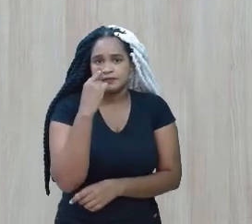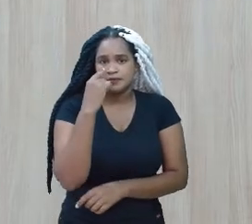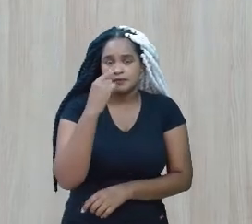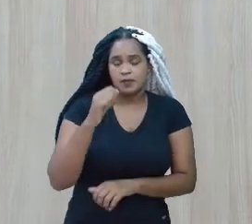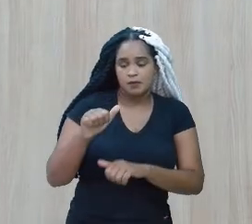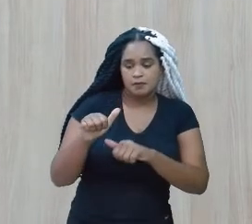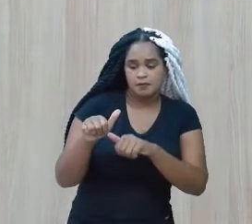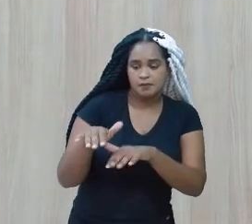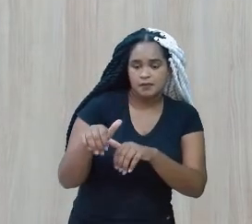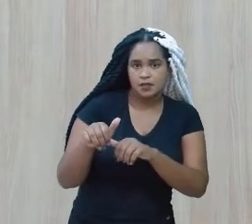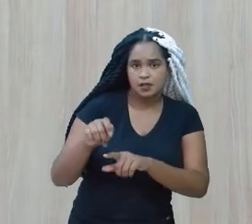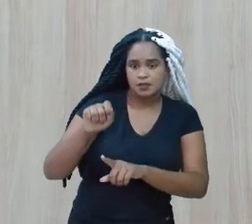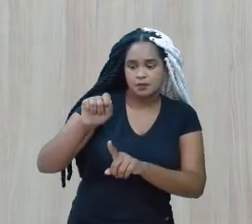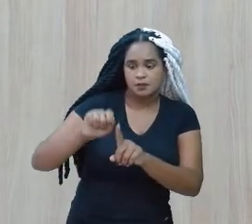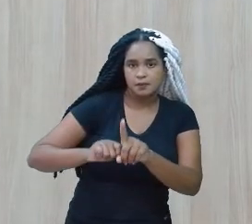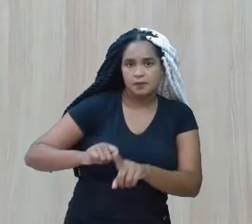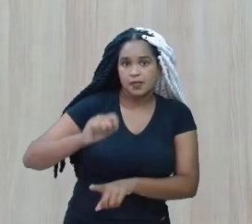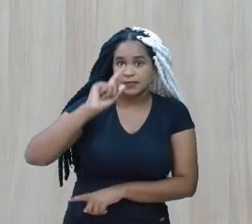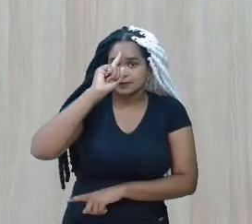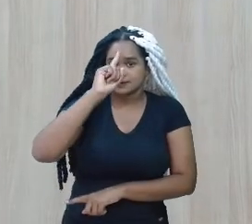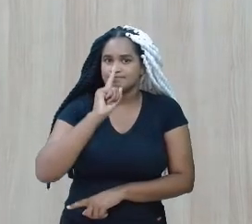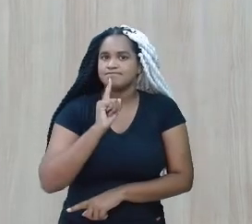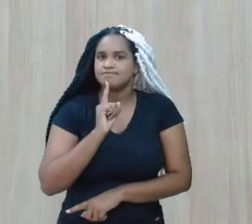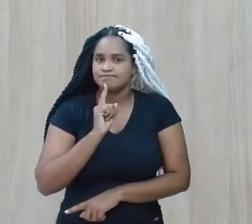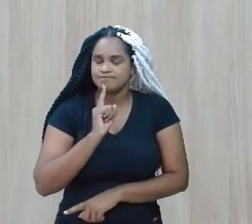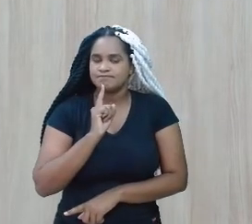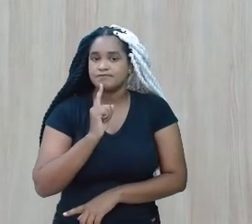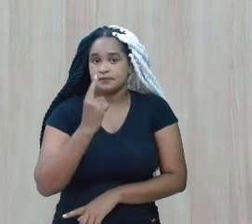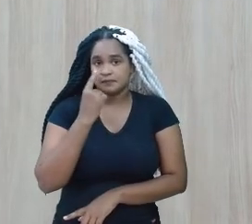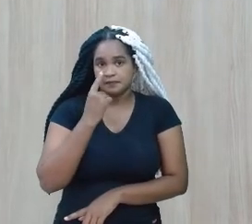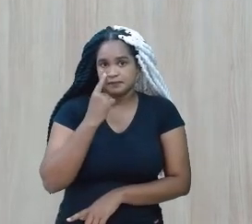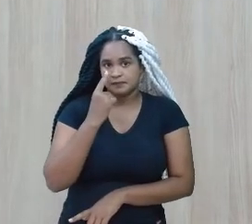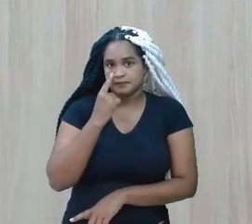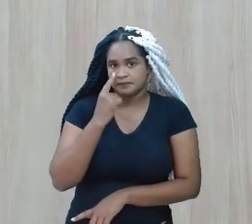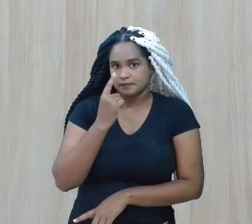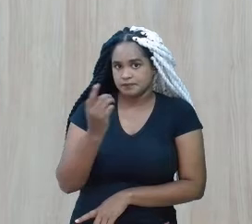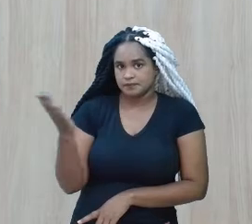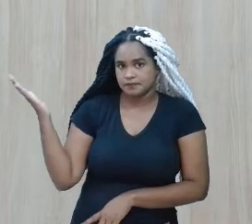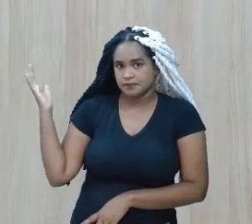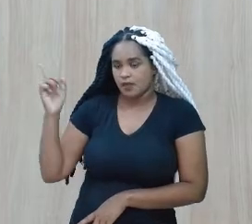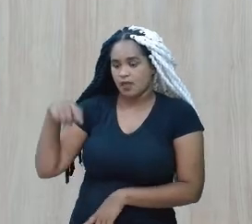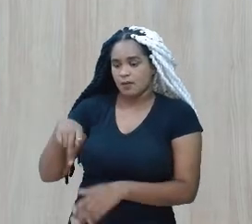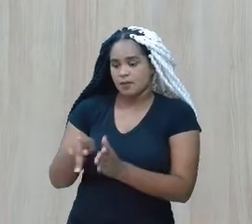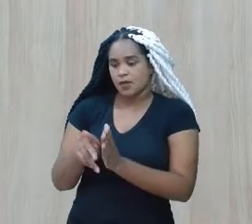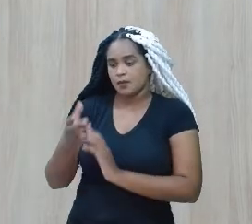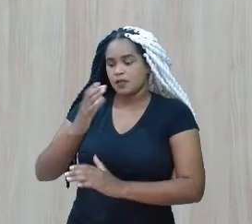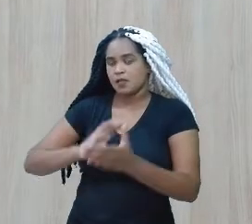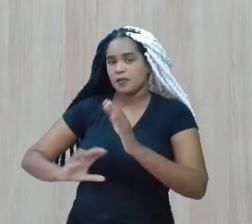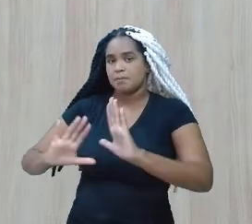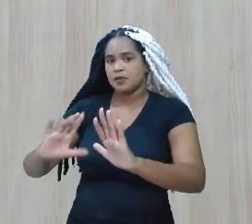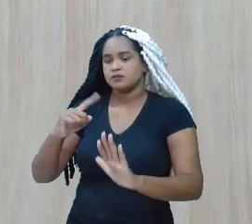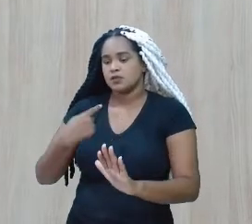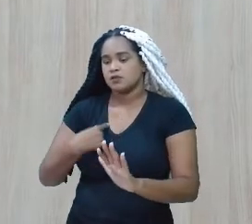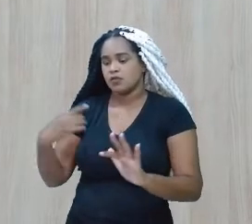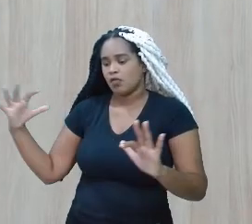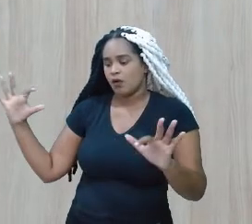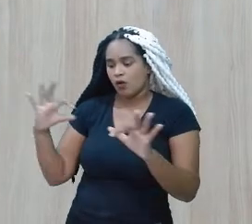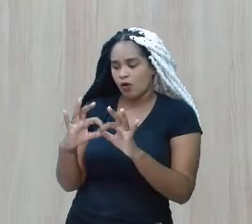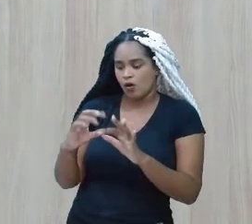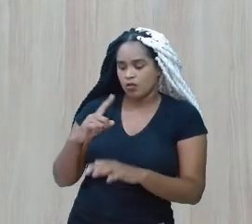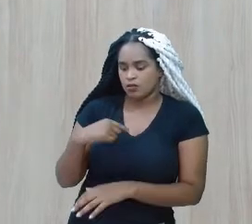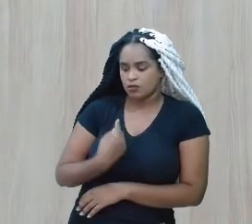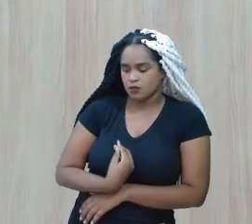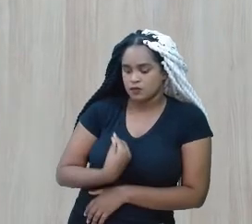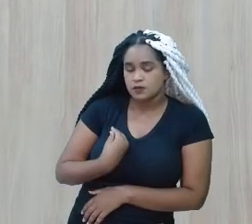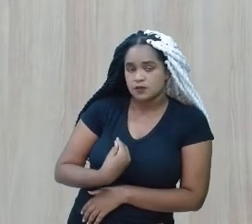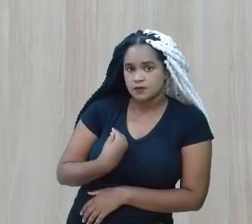Setembro Amarelo, onde muitas vezes, não é? Isso aqui é a história dentro da lenda, e aí a gente contextualiza, não é? Onde